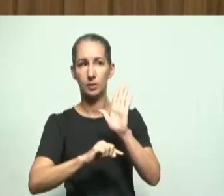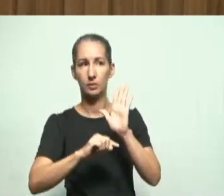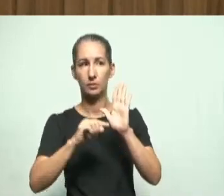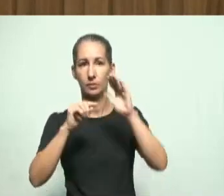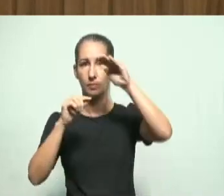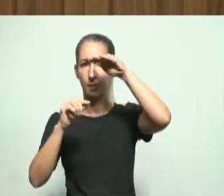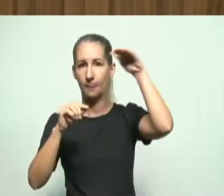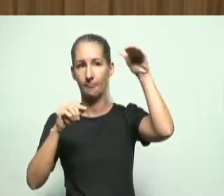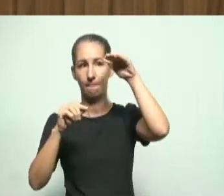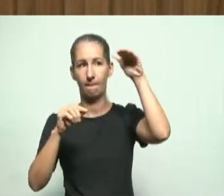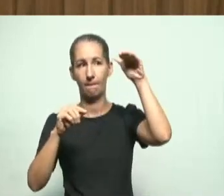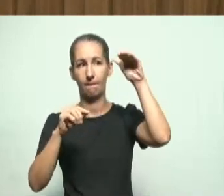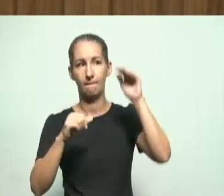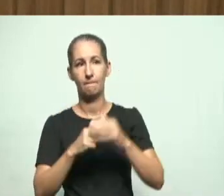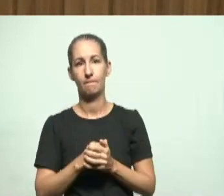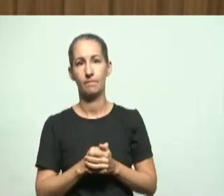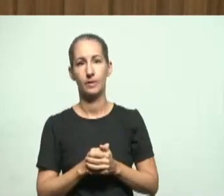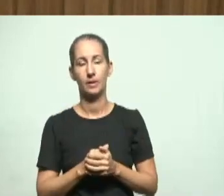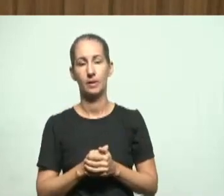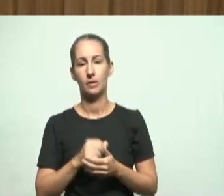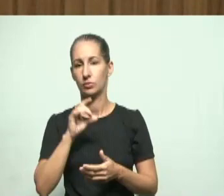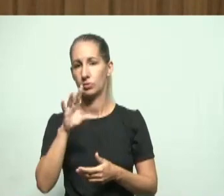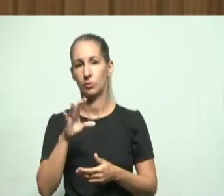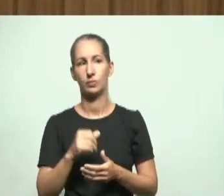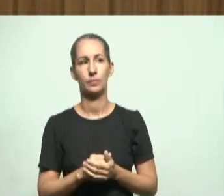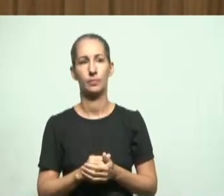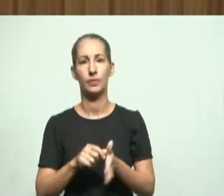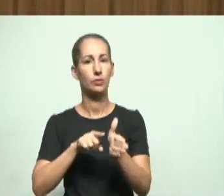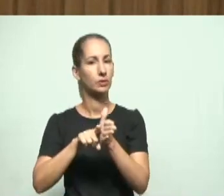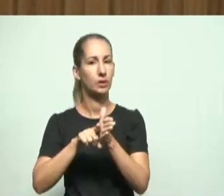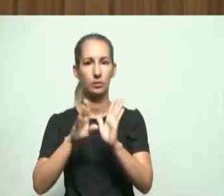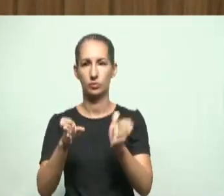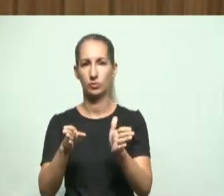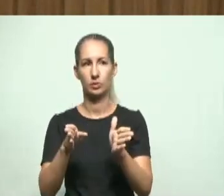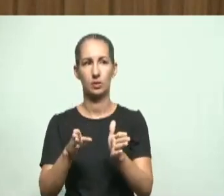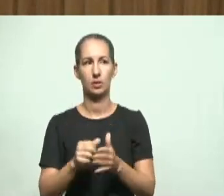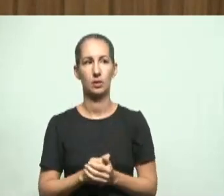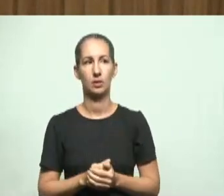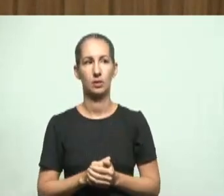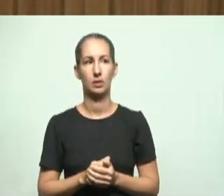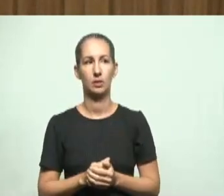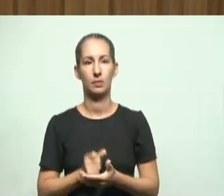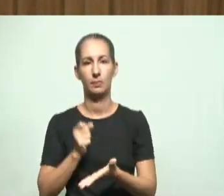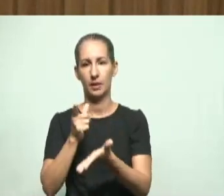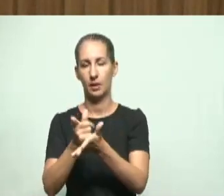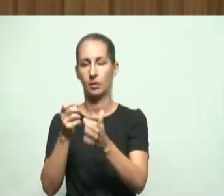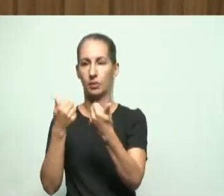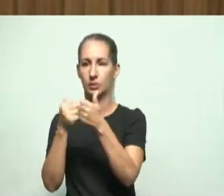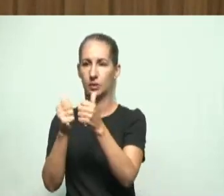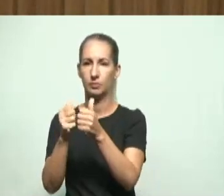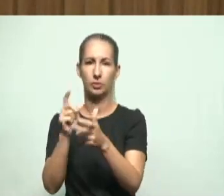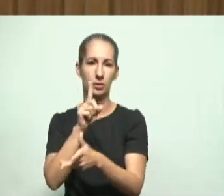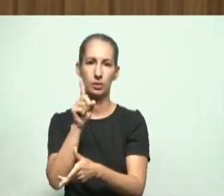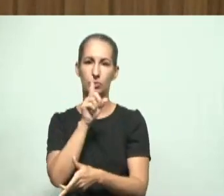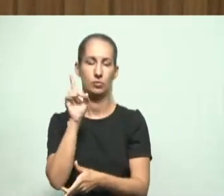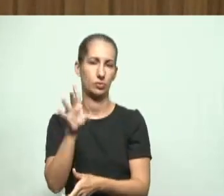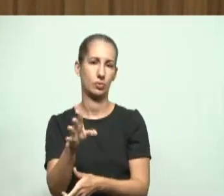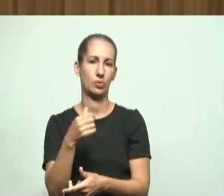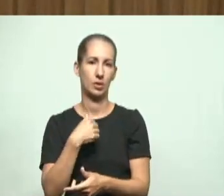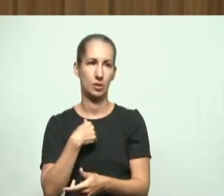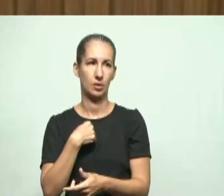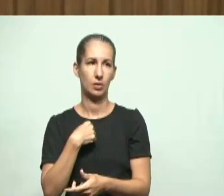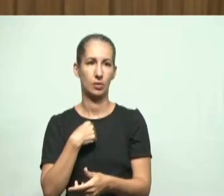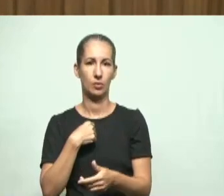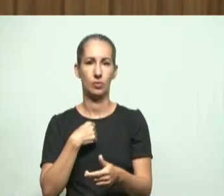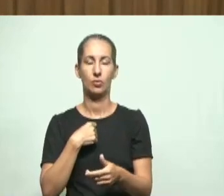cima, não passa aqui pela maioria. Então, esse é um dado. Não é só isso que pode pagar o transporte público. Não é só isso. Eu estou dando um